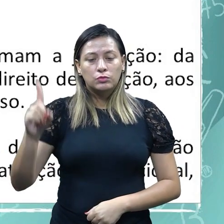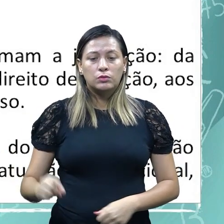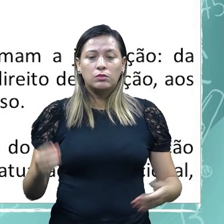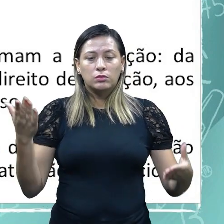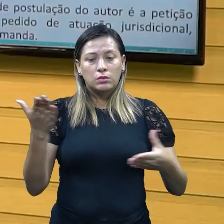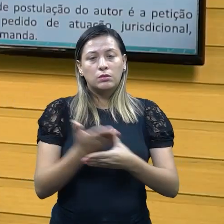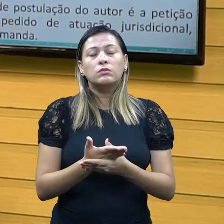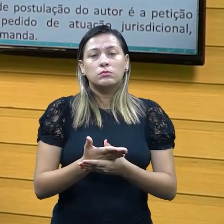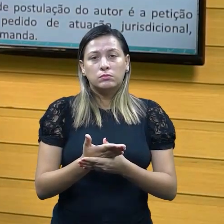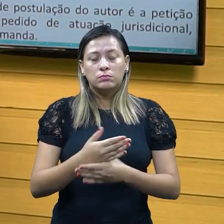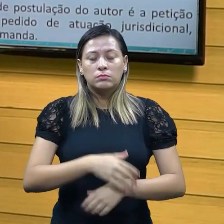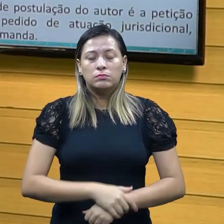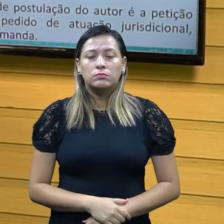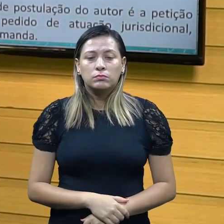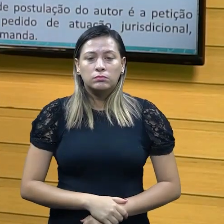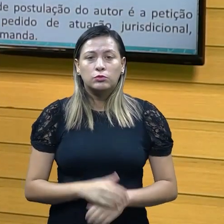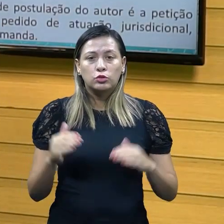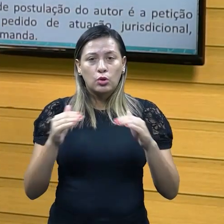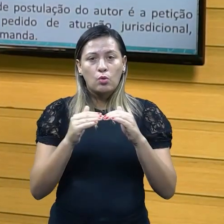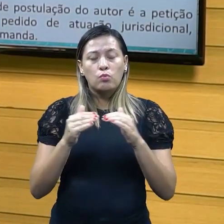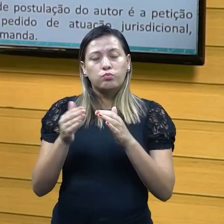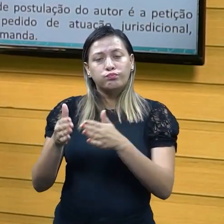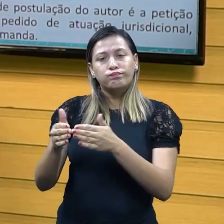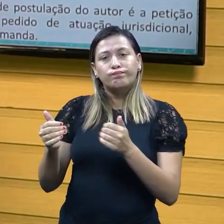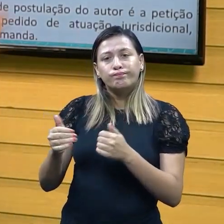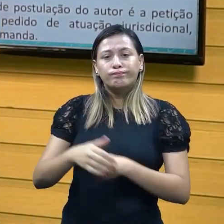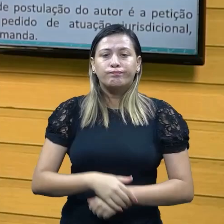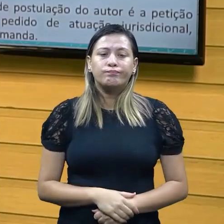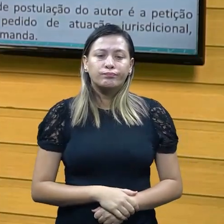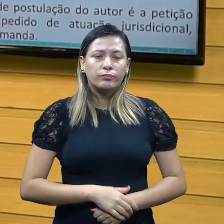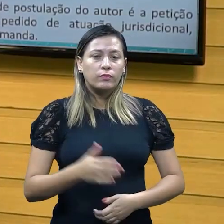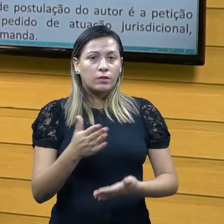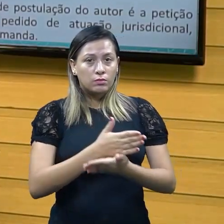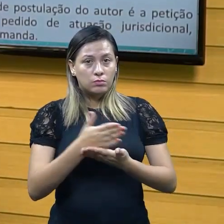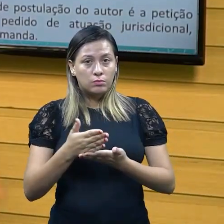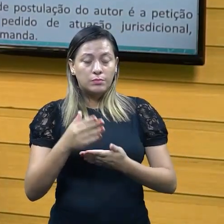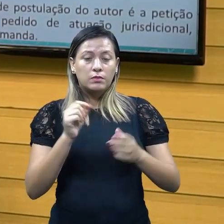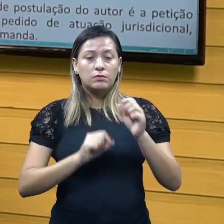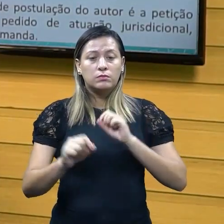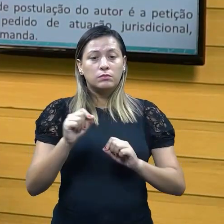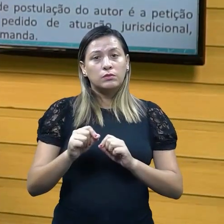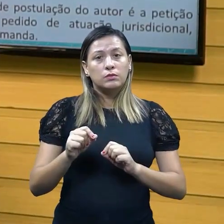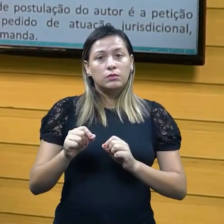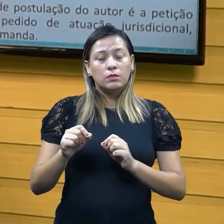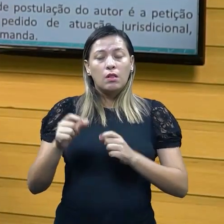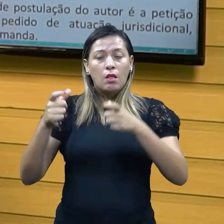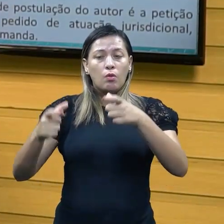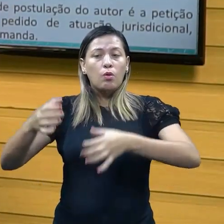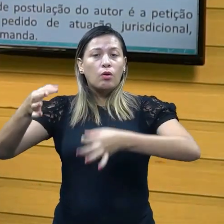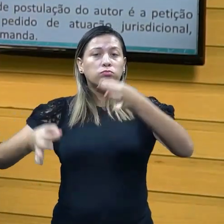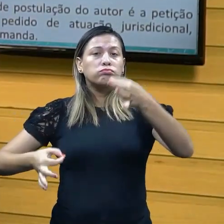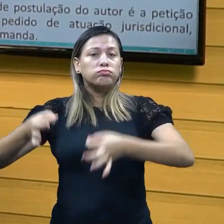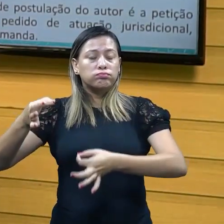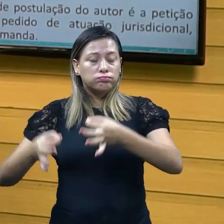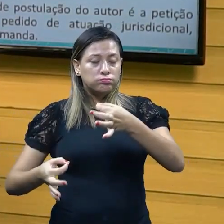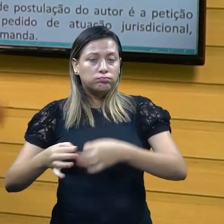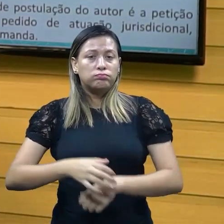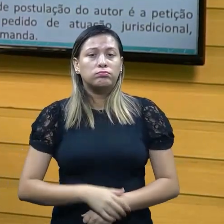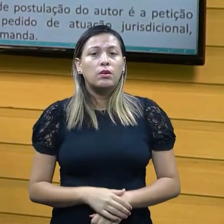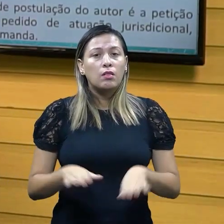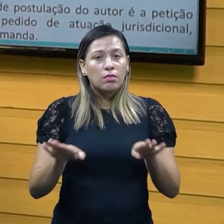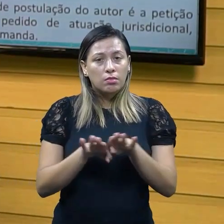meio da demanda. Então, lá na tua petição inicial, você vai ter o endereçamento, qual é o juízo, certo? Você vai ter a